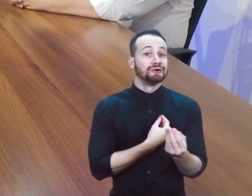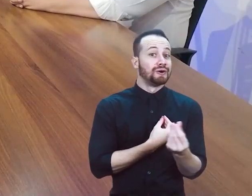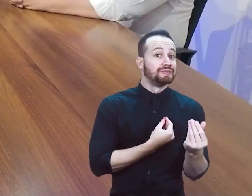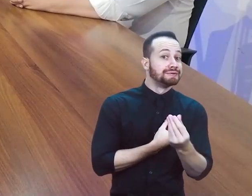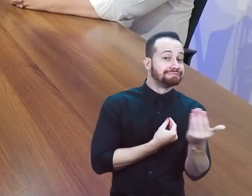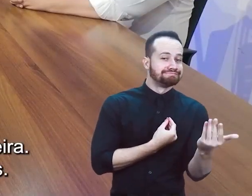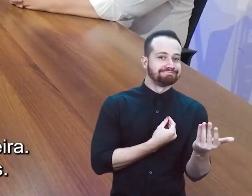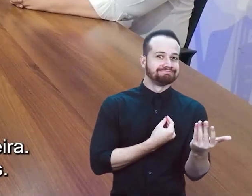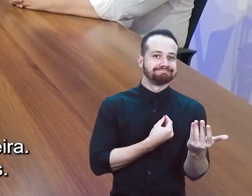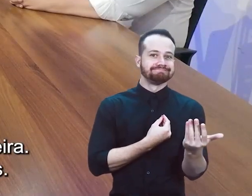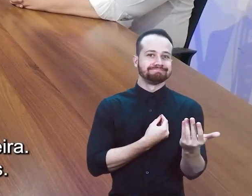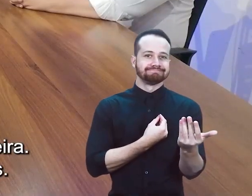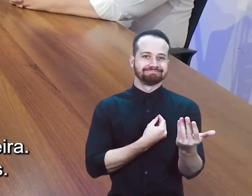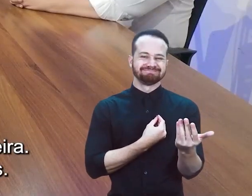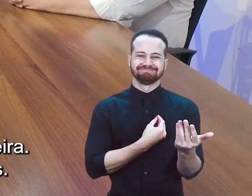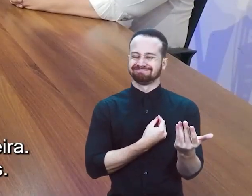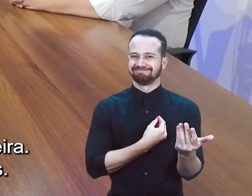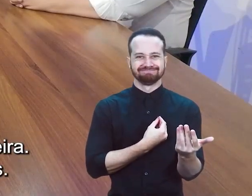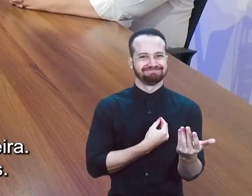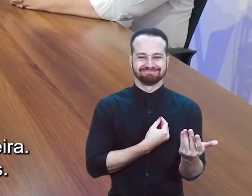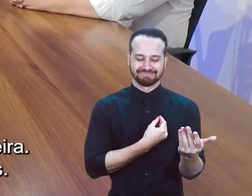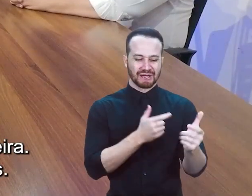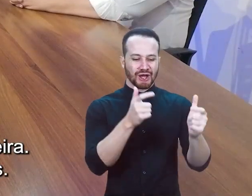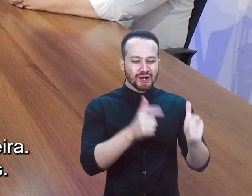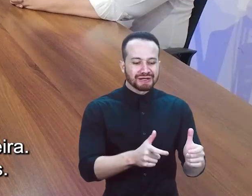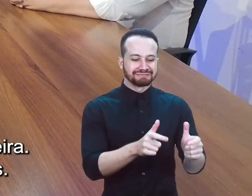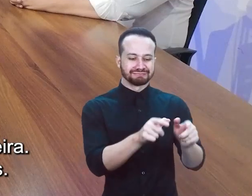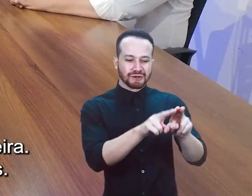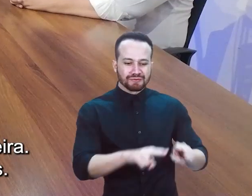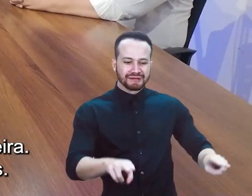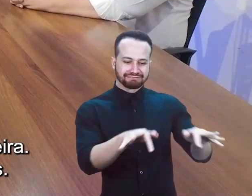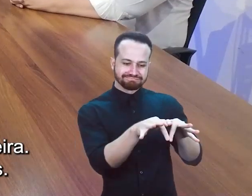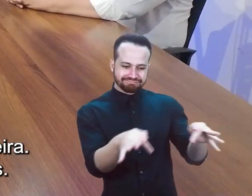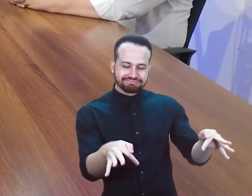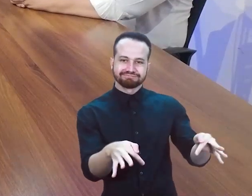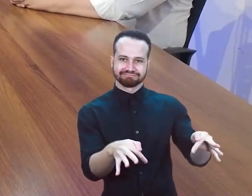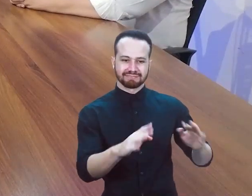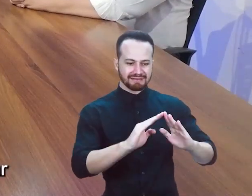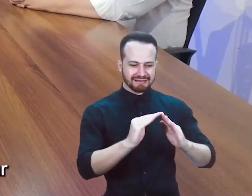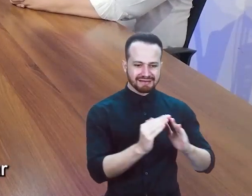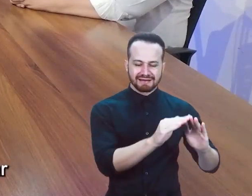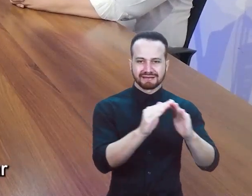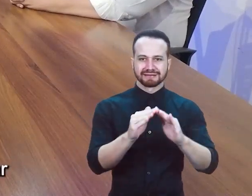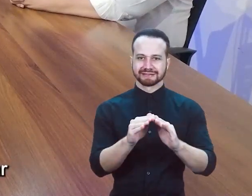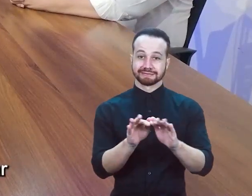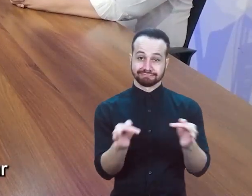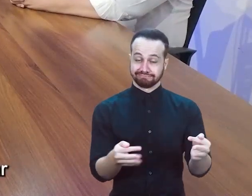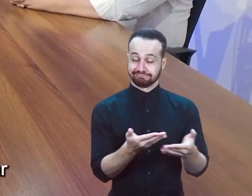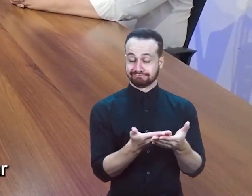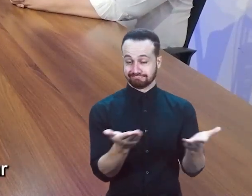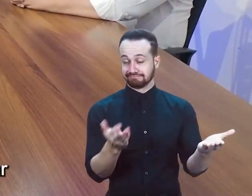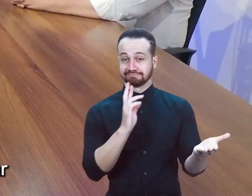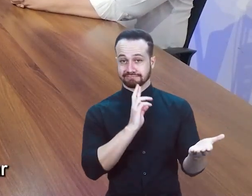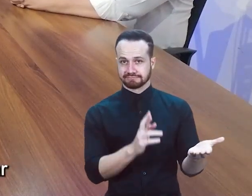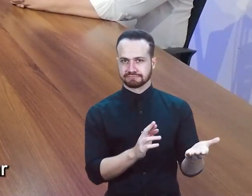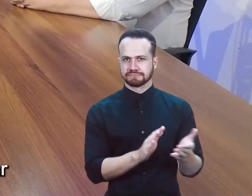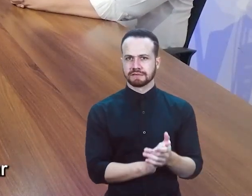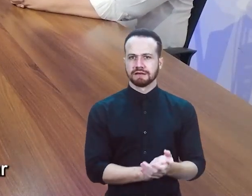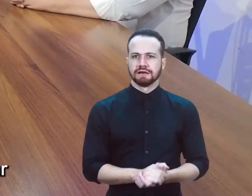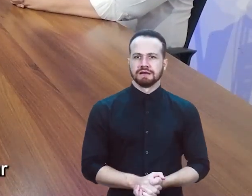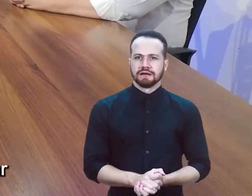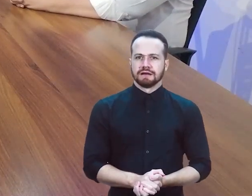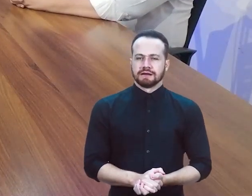sempre na sarjeta da sociedade brasileira. Nas margens, nas periferias. Esses são os resultados. Dumas, nós